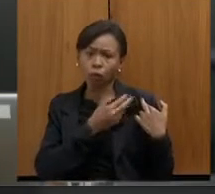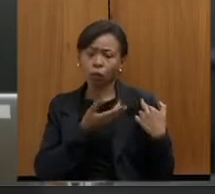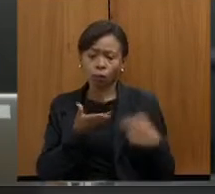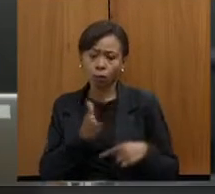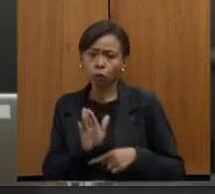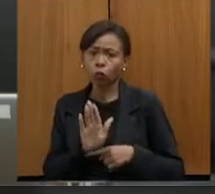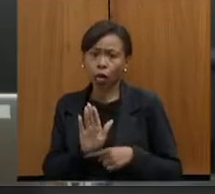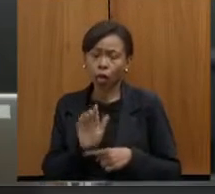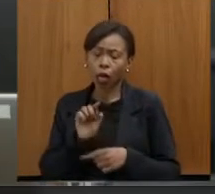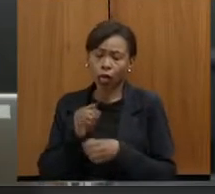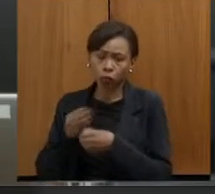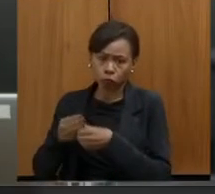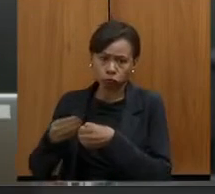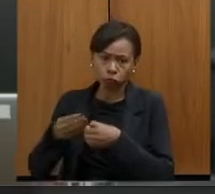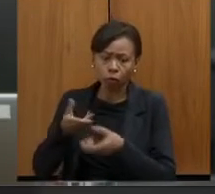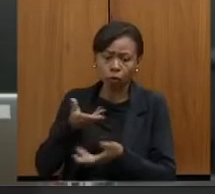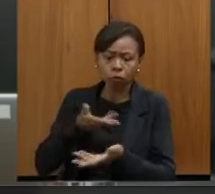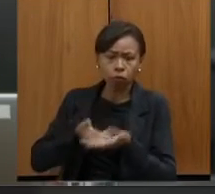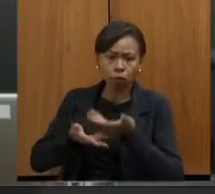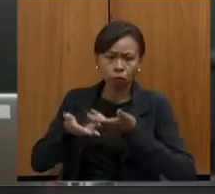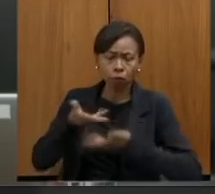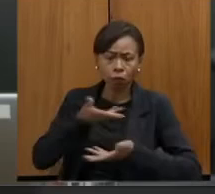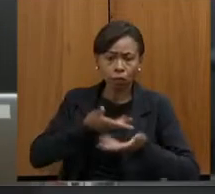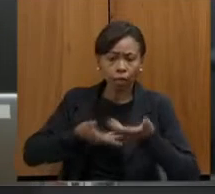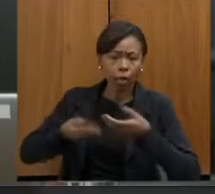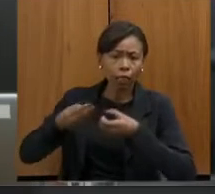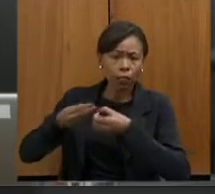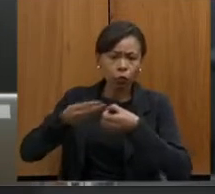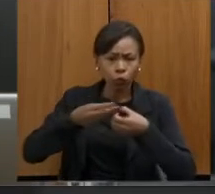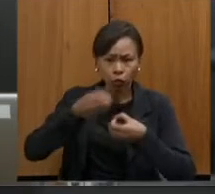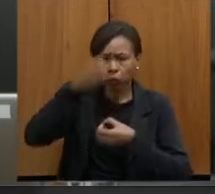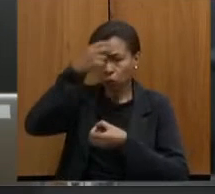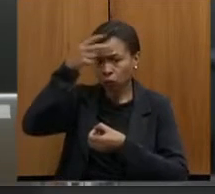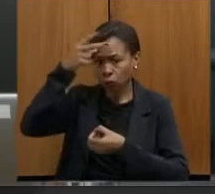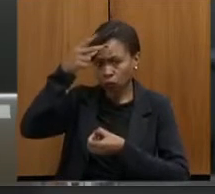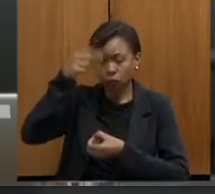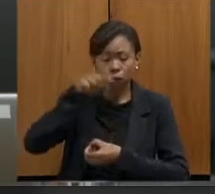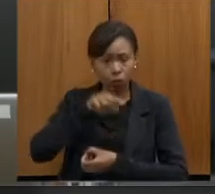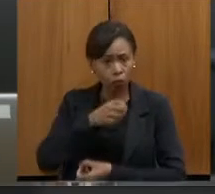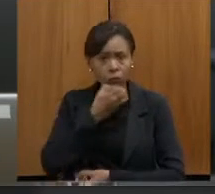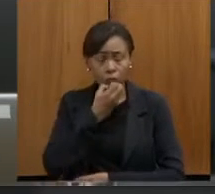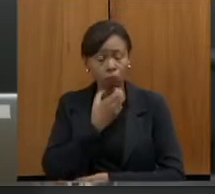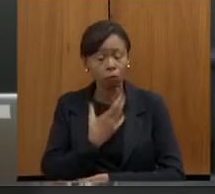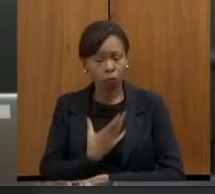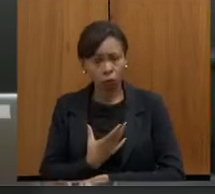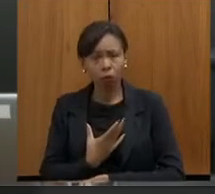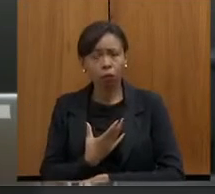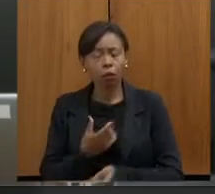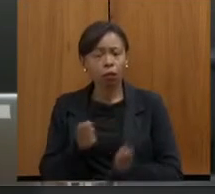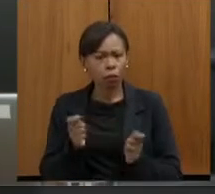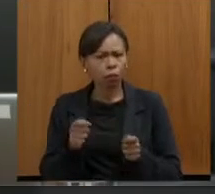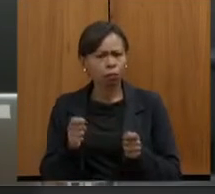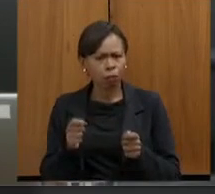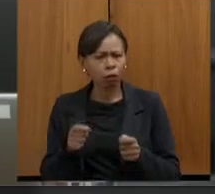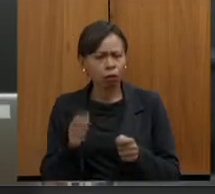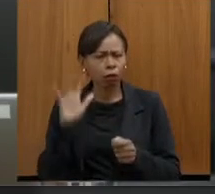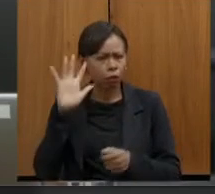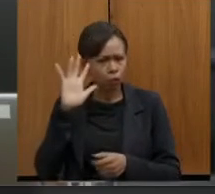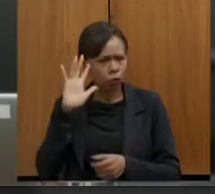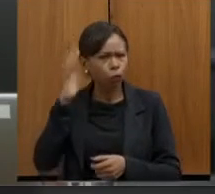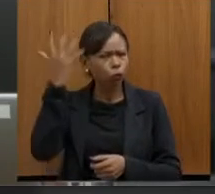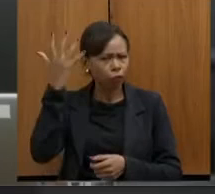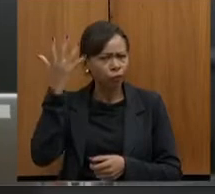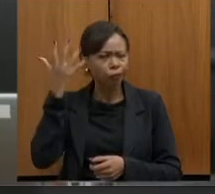ela tem sido muito boa e que dá para poder trabalhar essas ações